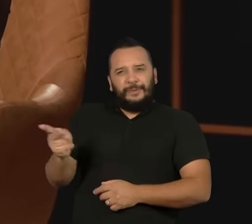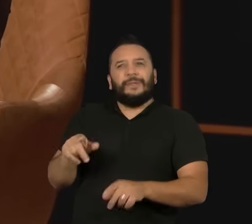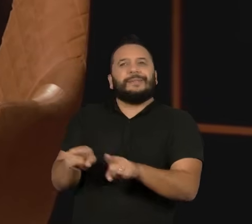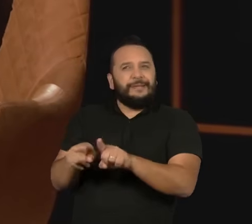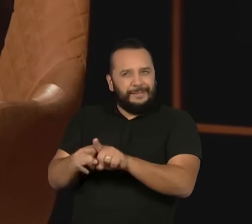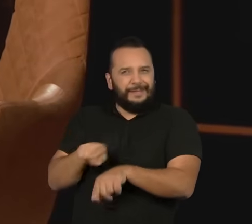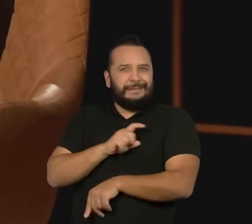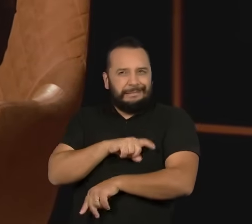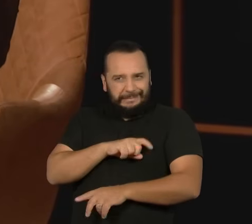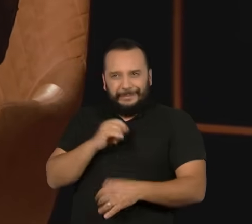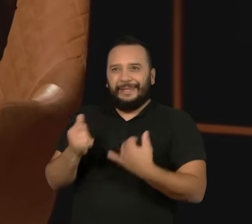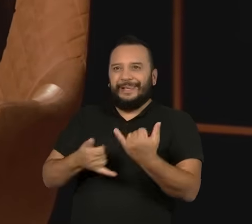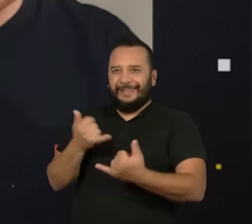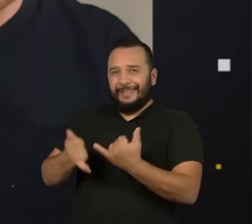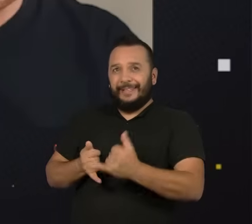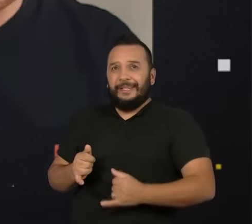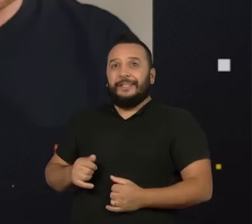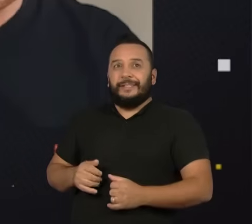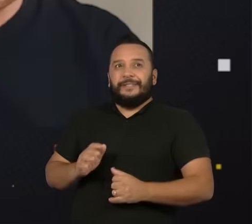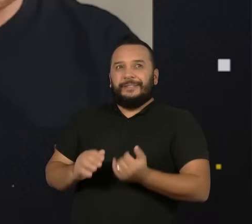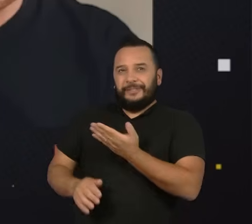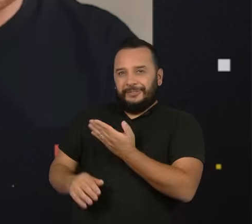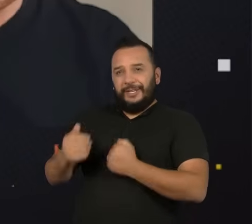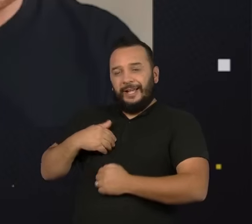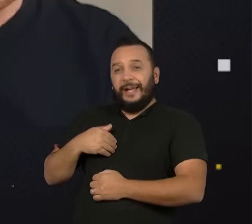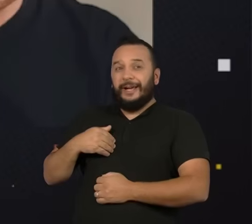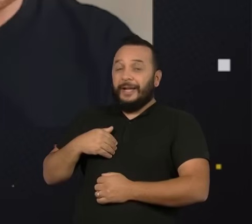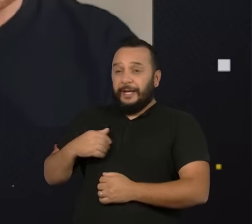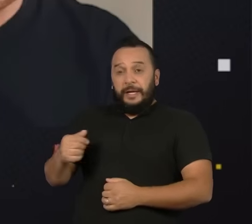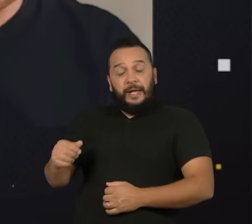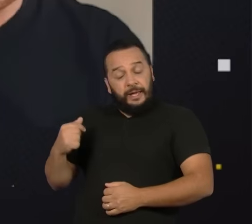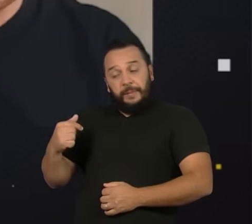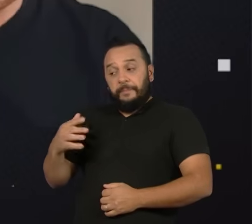inclusive diziam que eu era filha do Bebeto com o Ney.